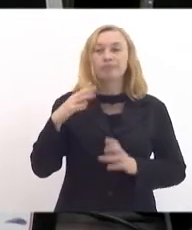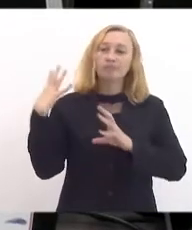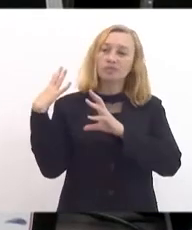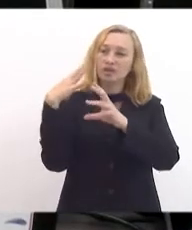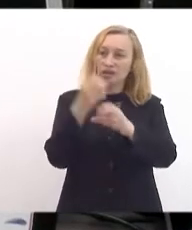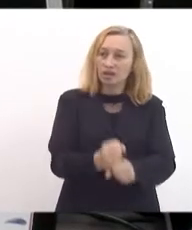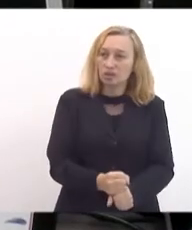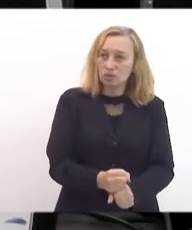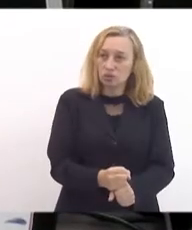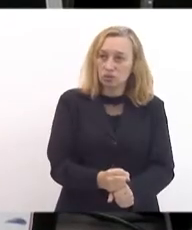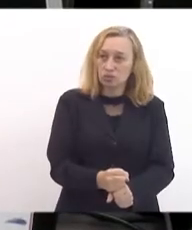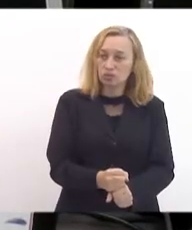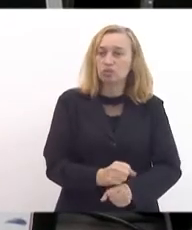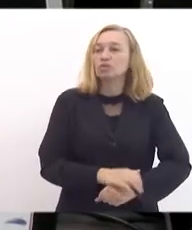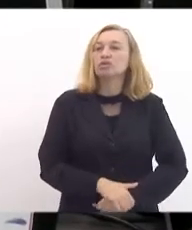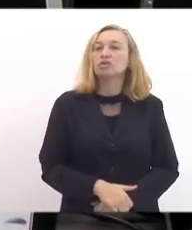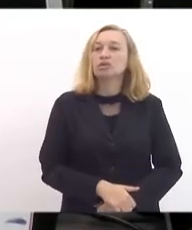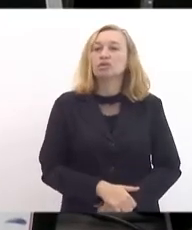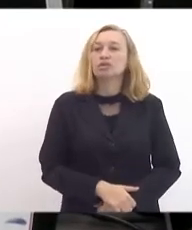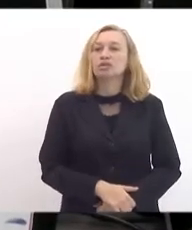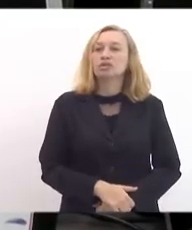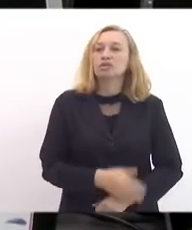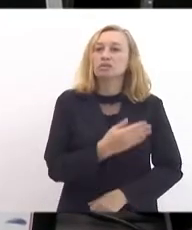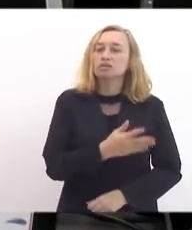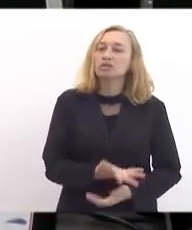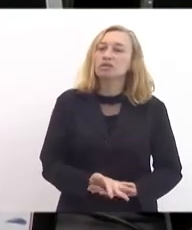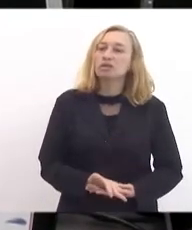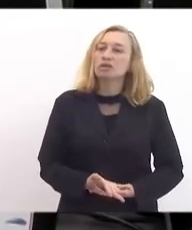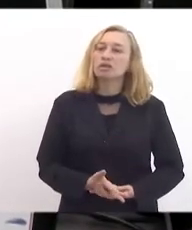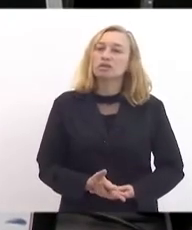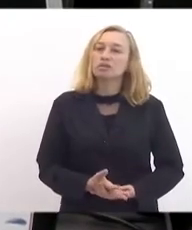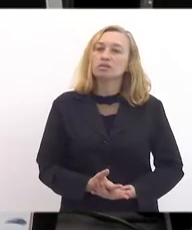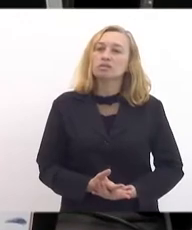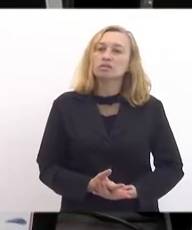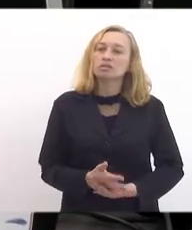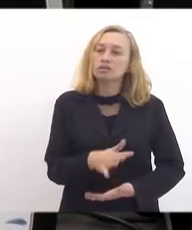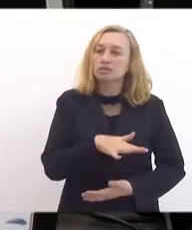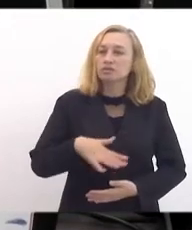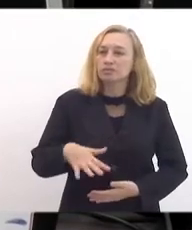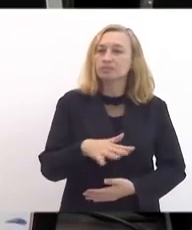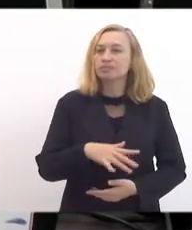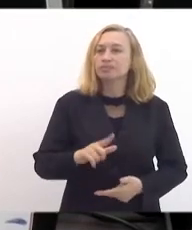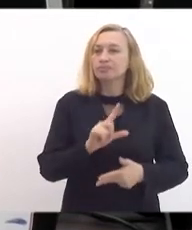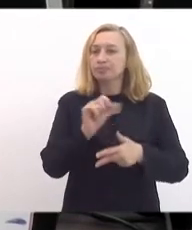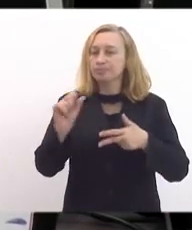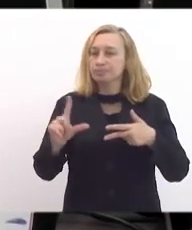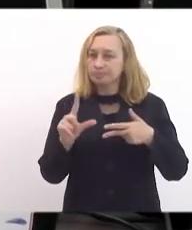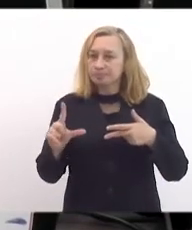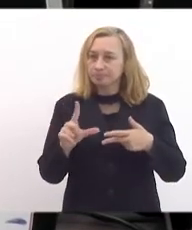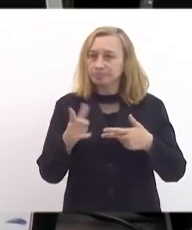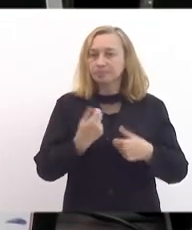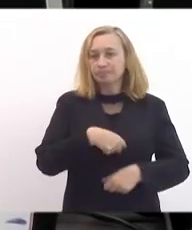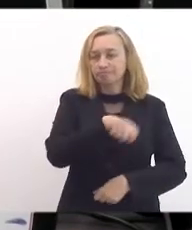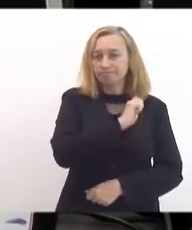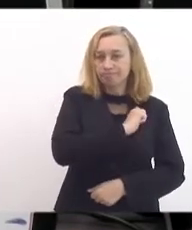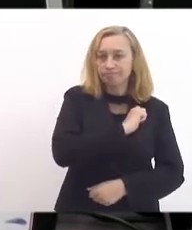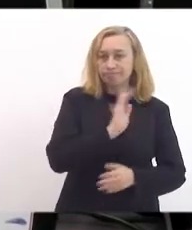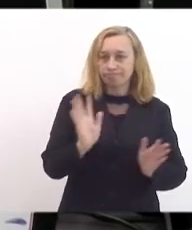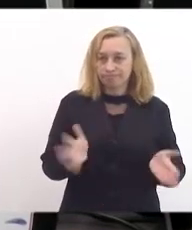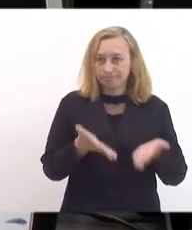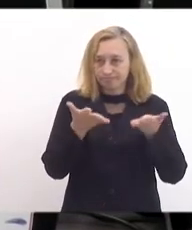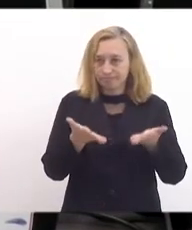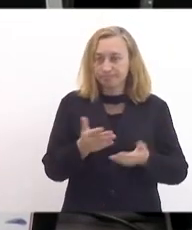resumo aí do que interessa seria uma uma governança nessa área de legislação de benefício fiscal a